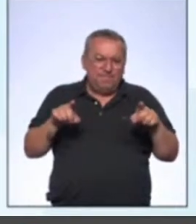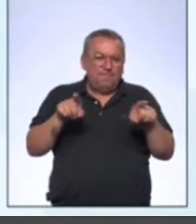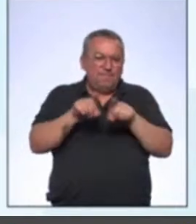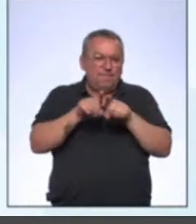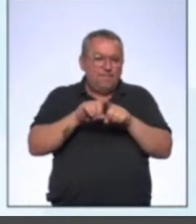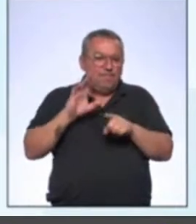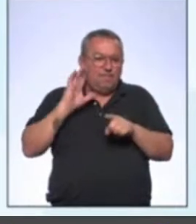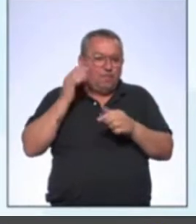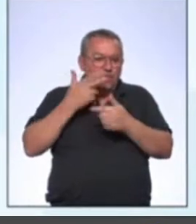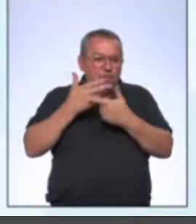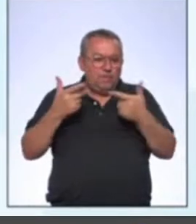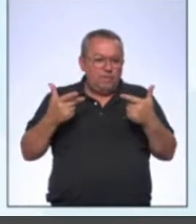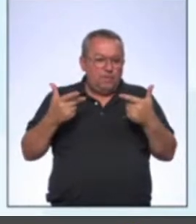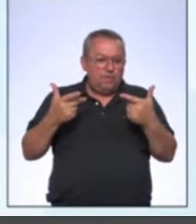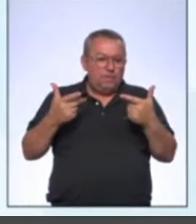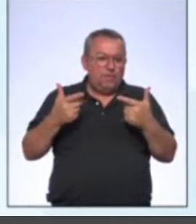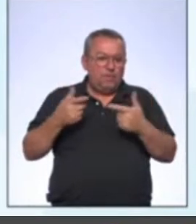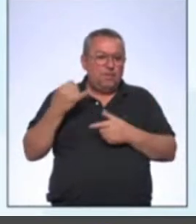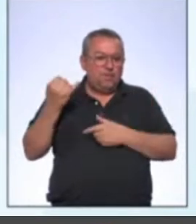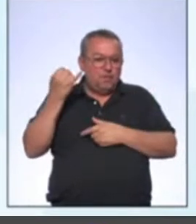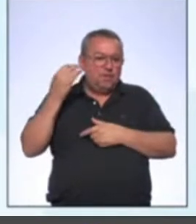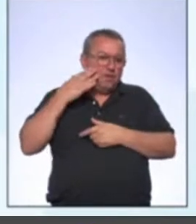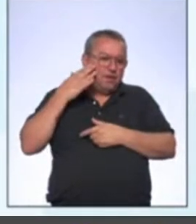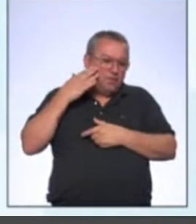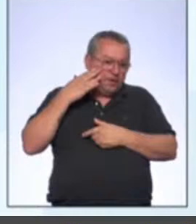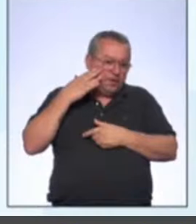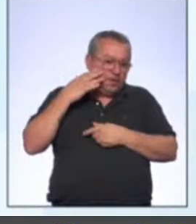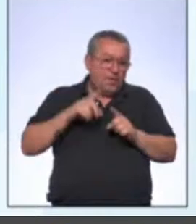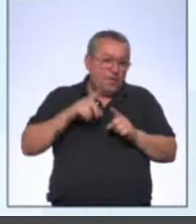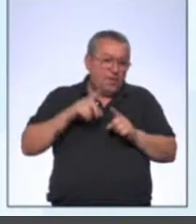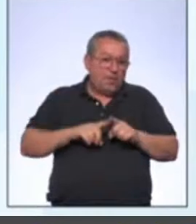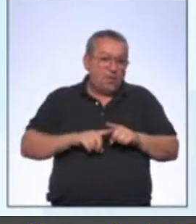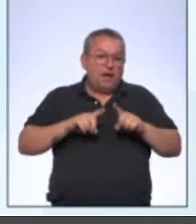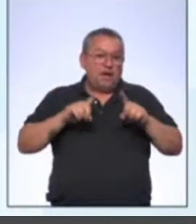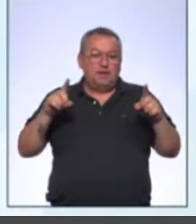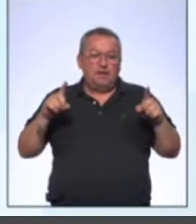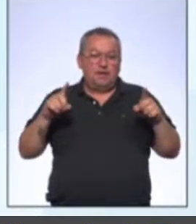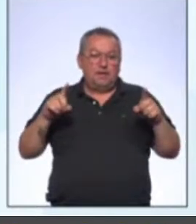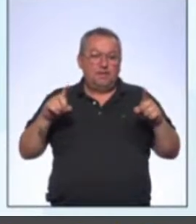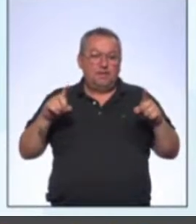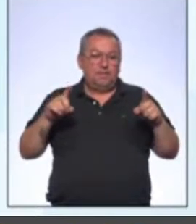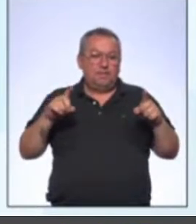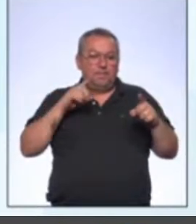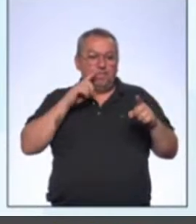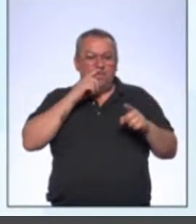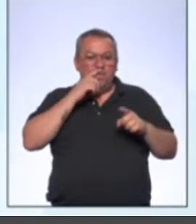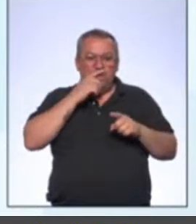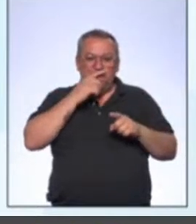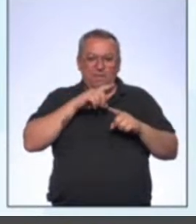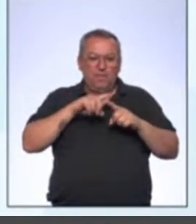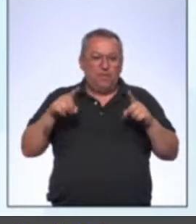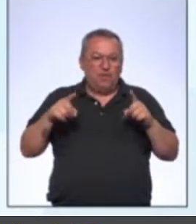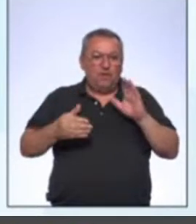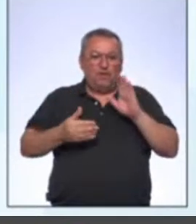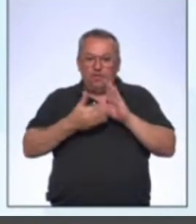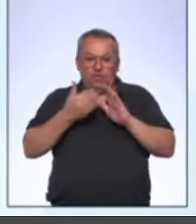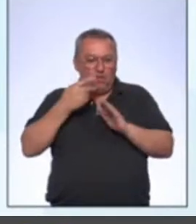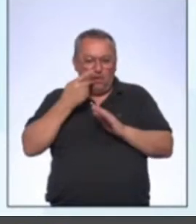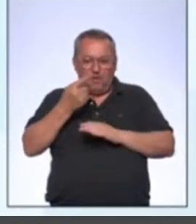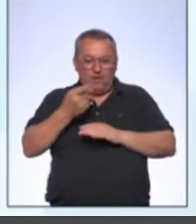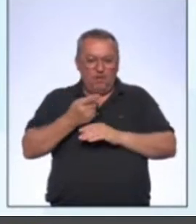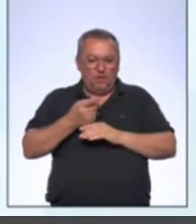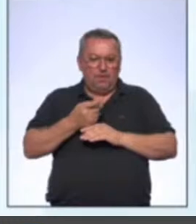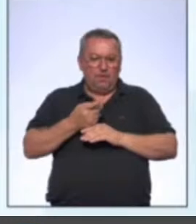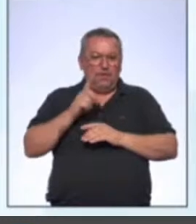algo errado aí. Olha, ele fala assim: é importante saber que os conceitos existem, mas, ou seja, já descartou o que acabou de falar.